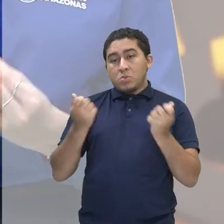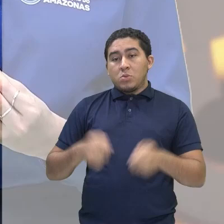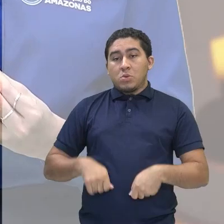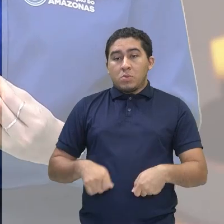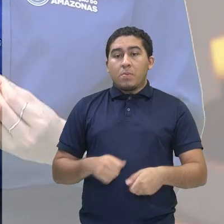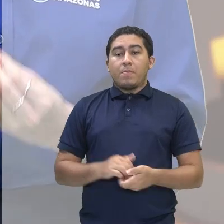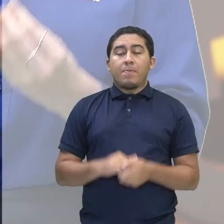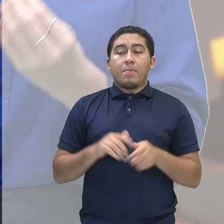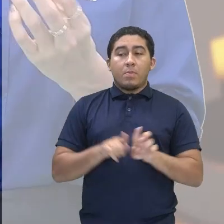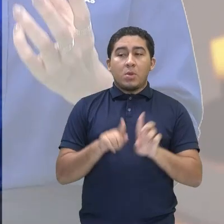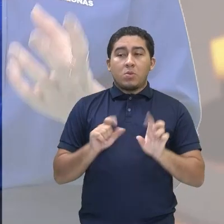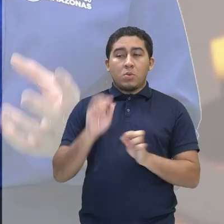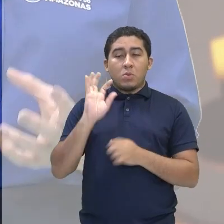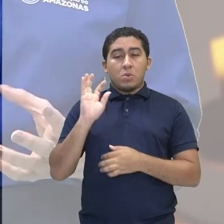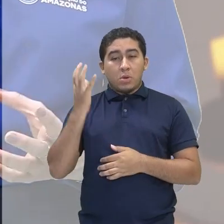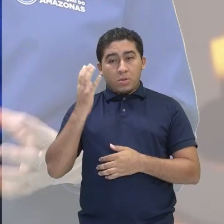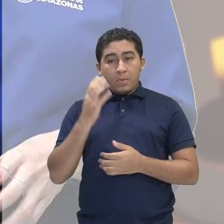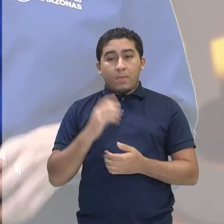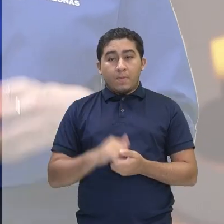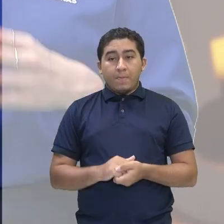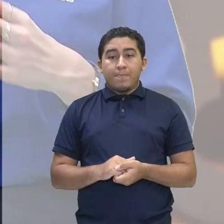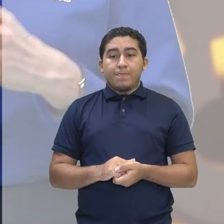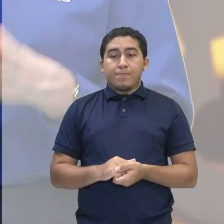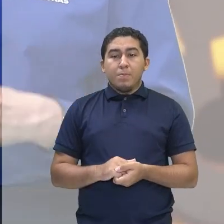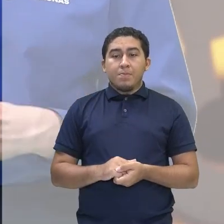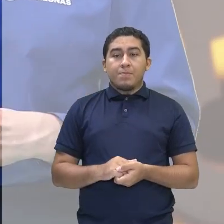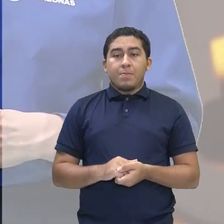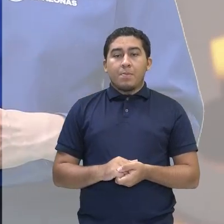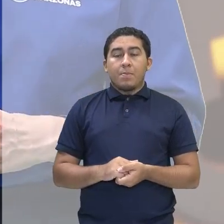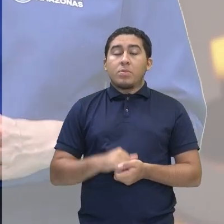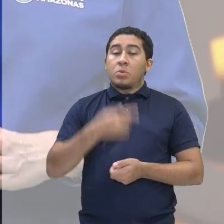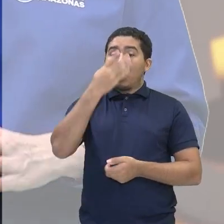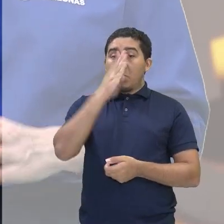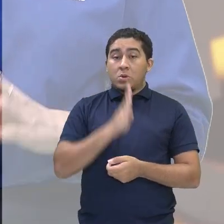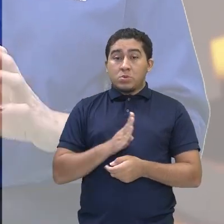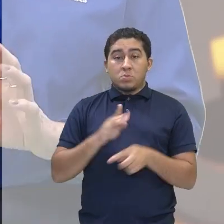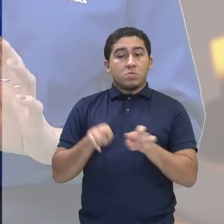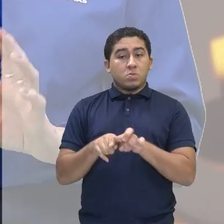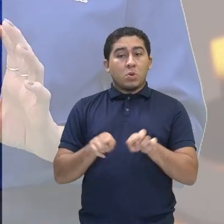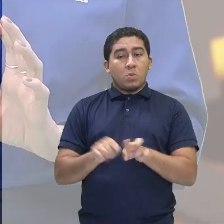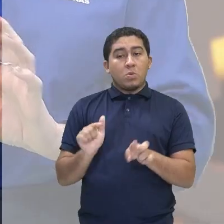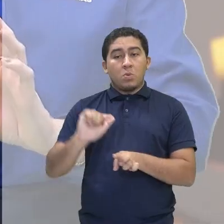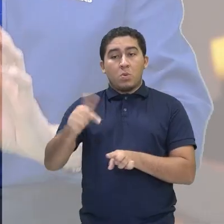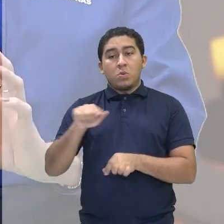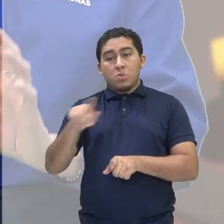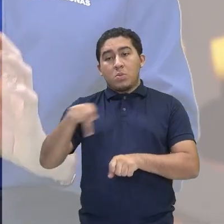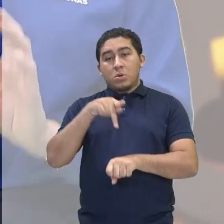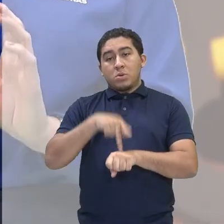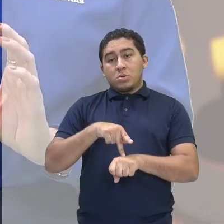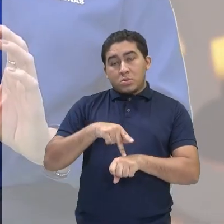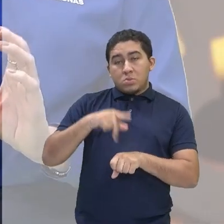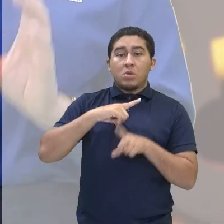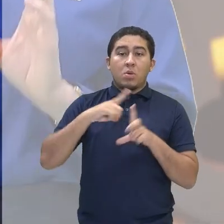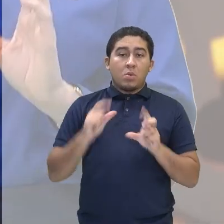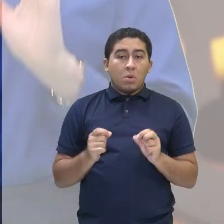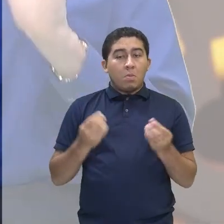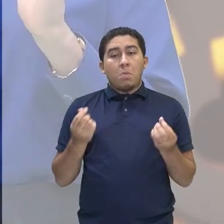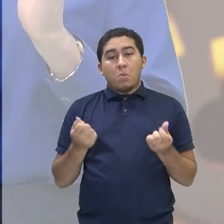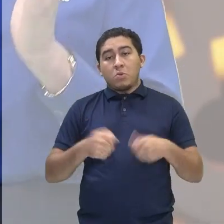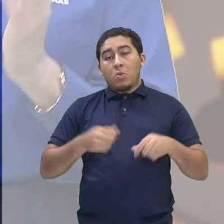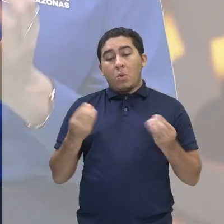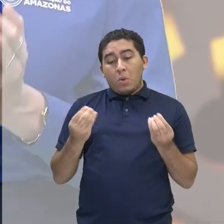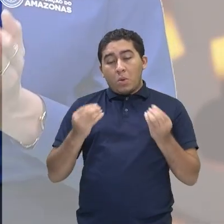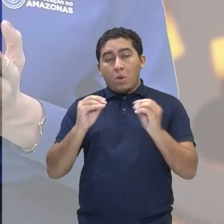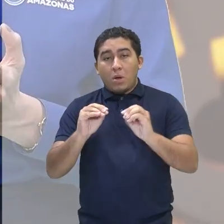que que acontece? Assim como no Brasil, em outros países, eles acabam colocando ali